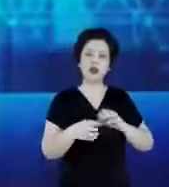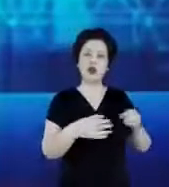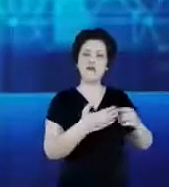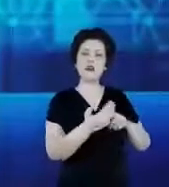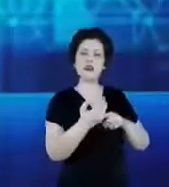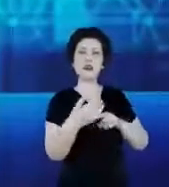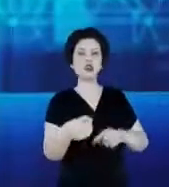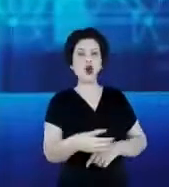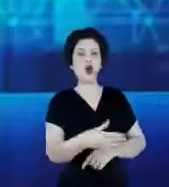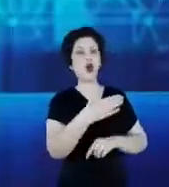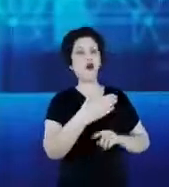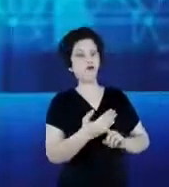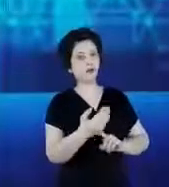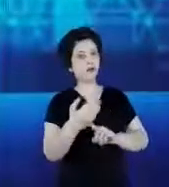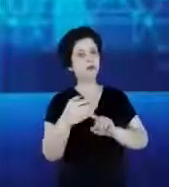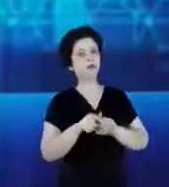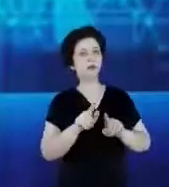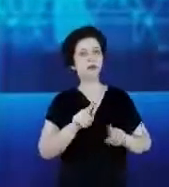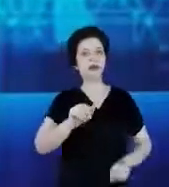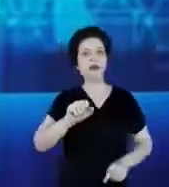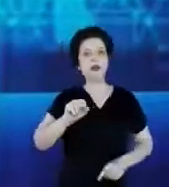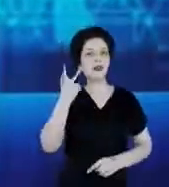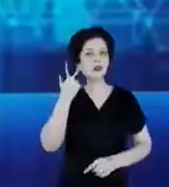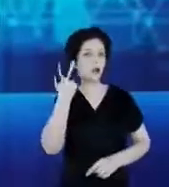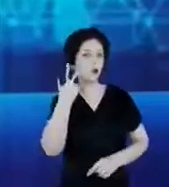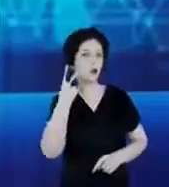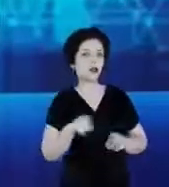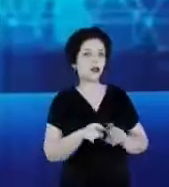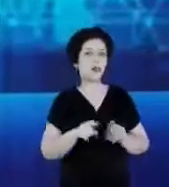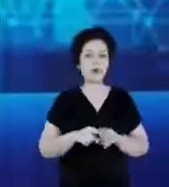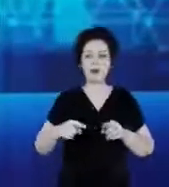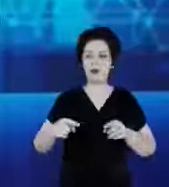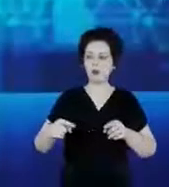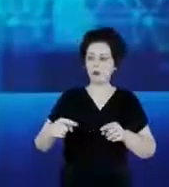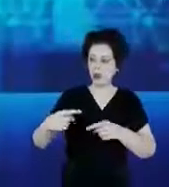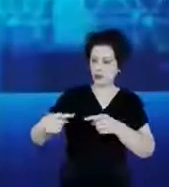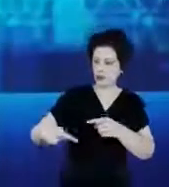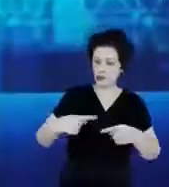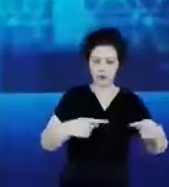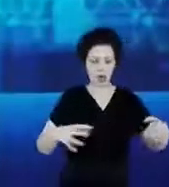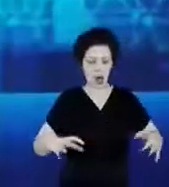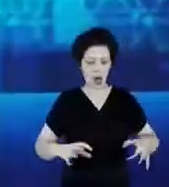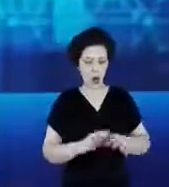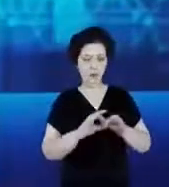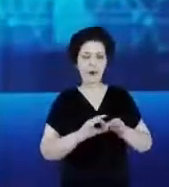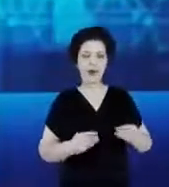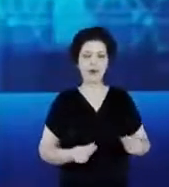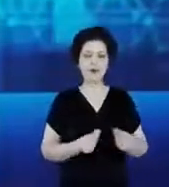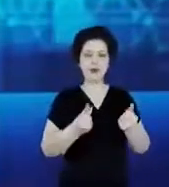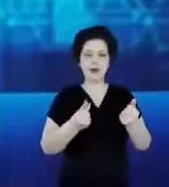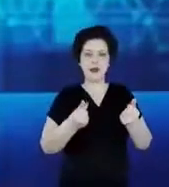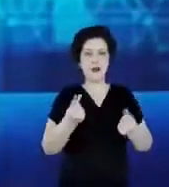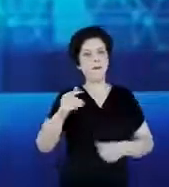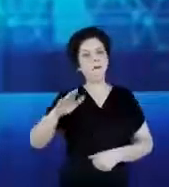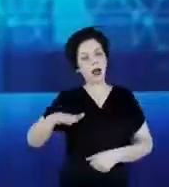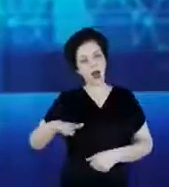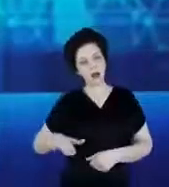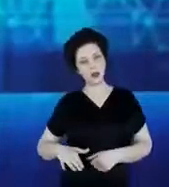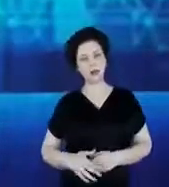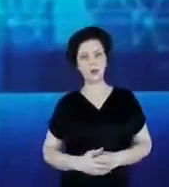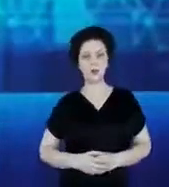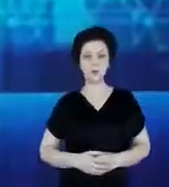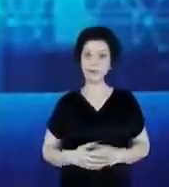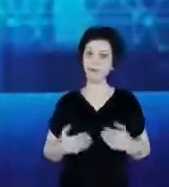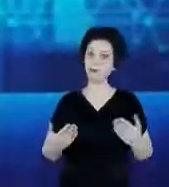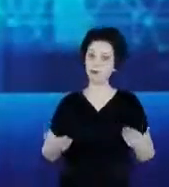tecnologias, usinas a gás natural, ciclo combinado, muito mais eficiente e a um custo mais baixo. Então, é